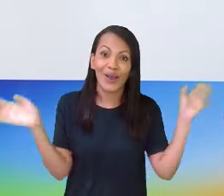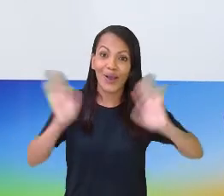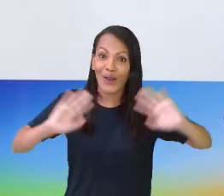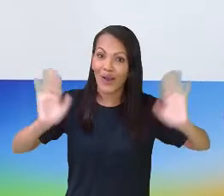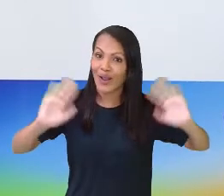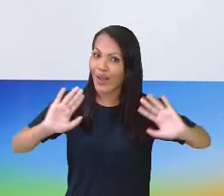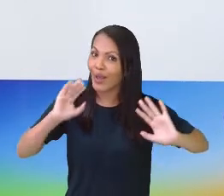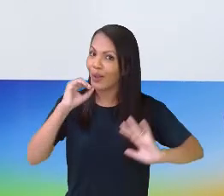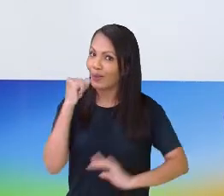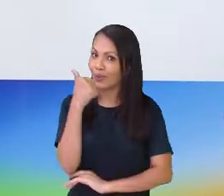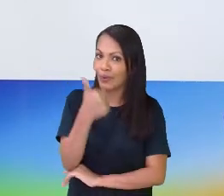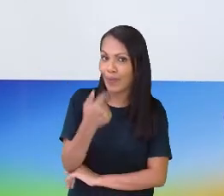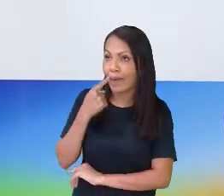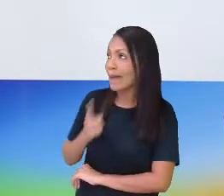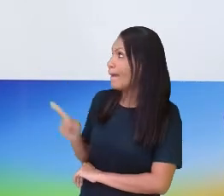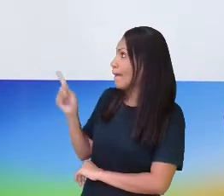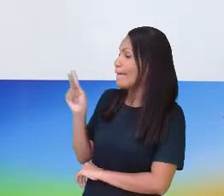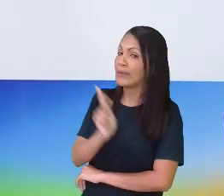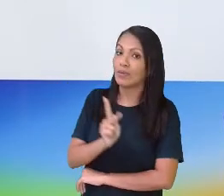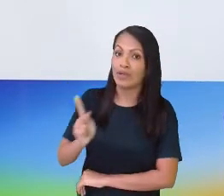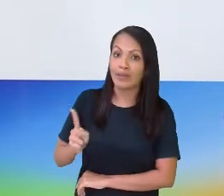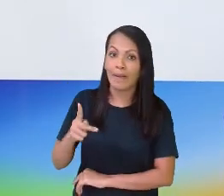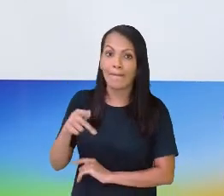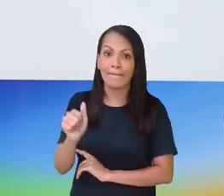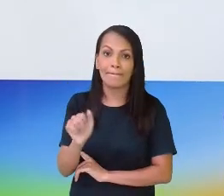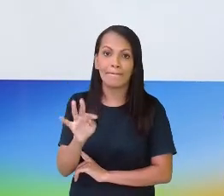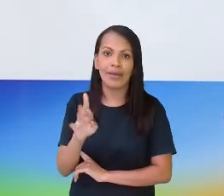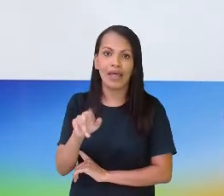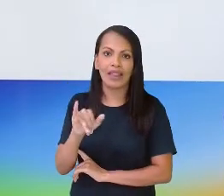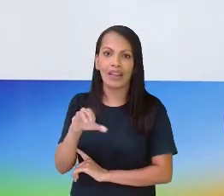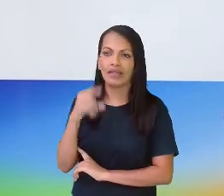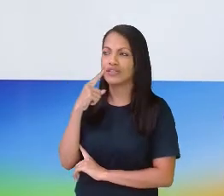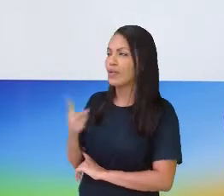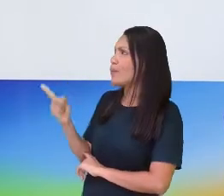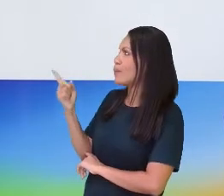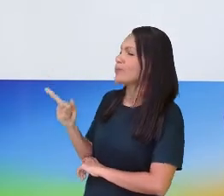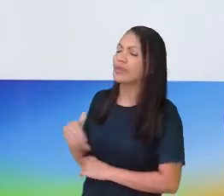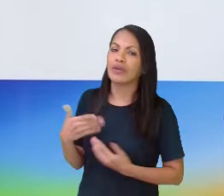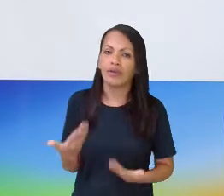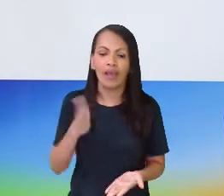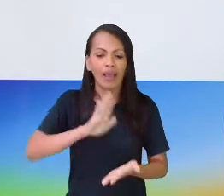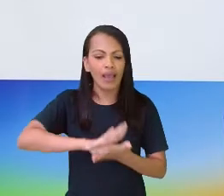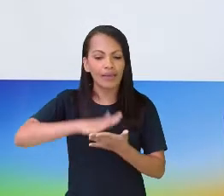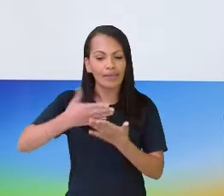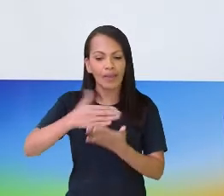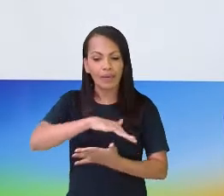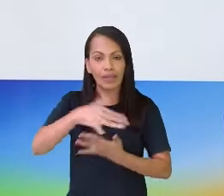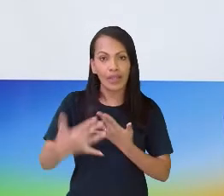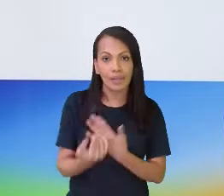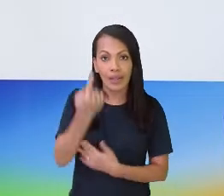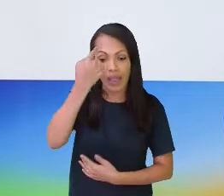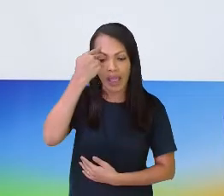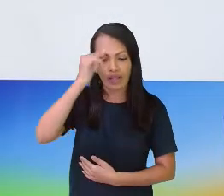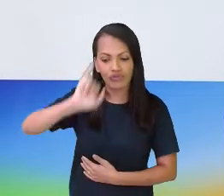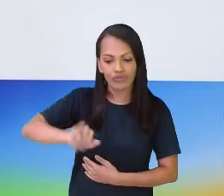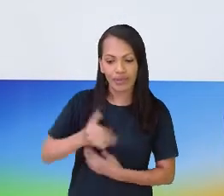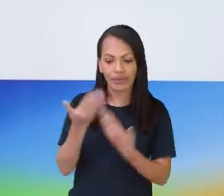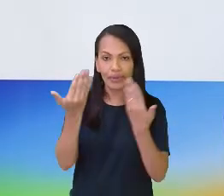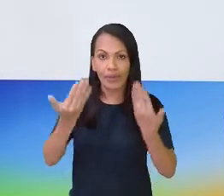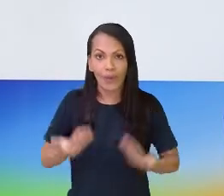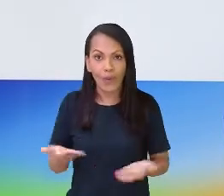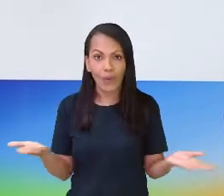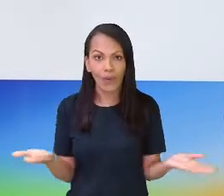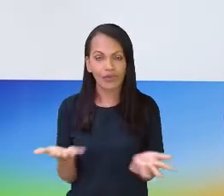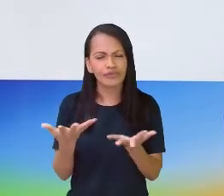Olá, tudo bem? Eu sou a professora Patrícia Fontes, esse é o meu sinal. Eu estou com a intérprete de Libras, Jéssica. A gente